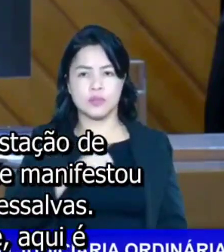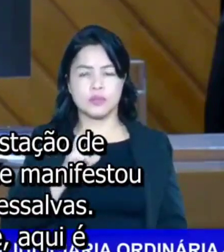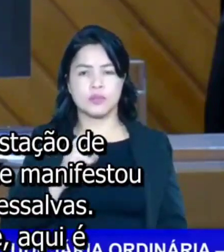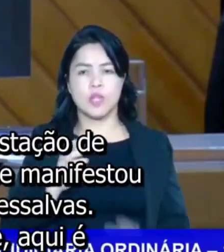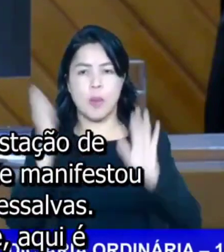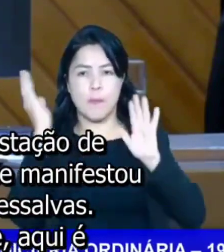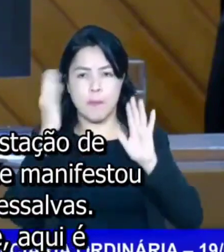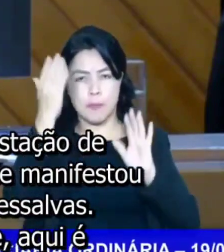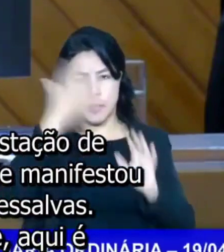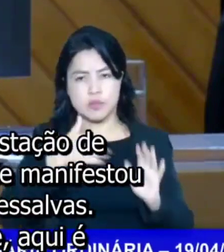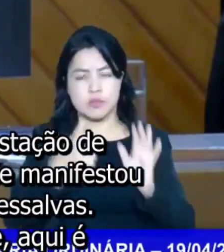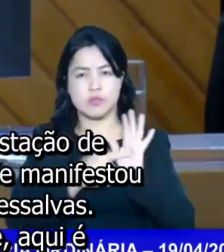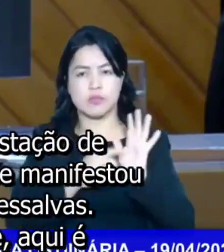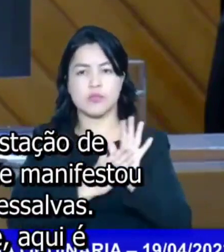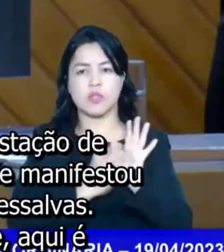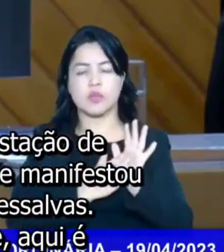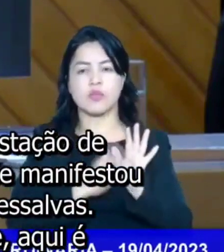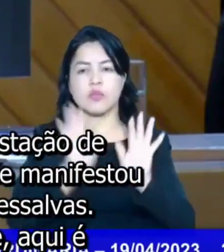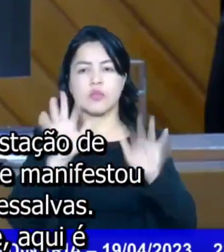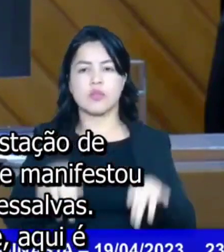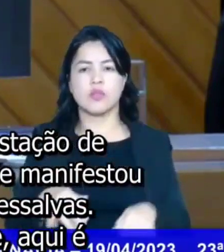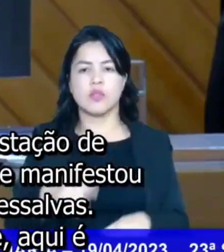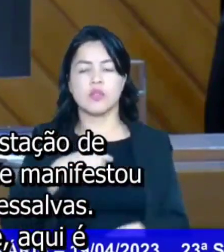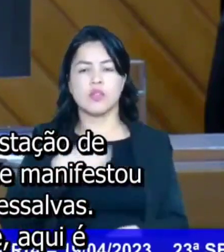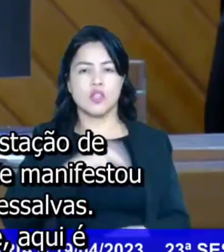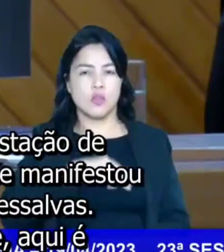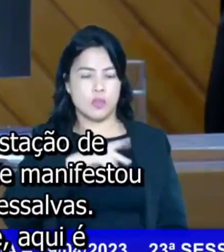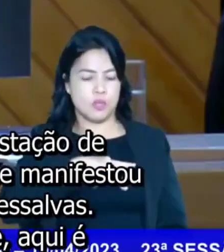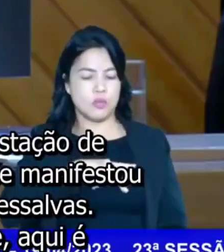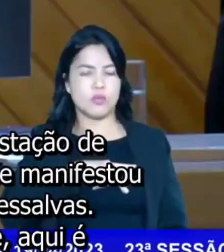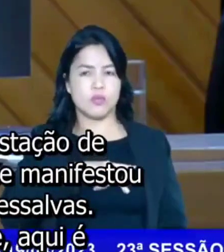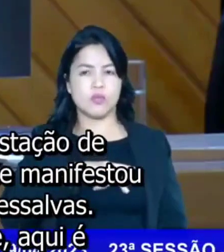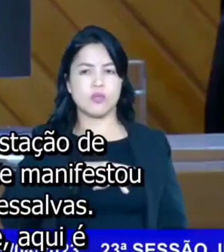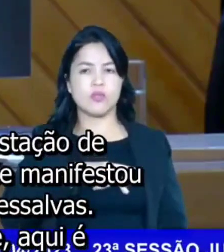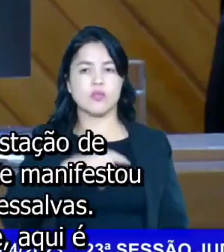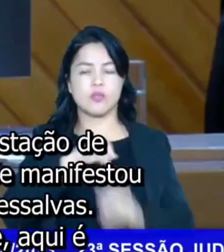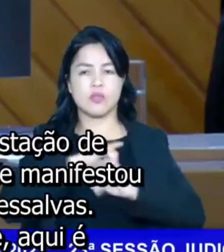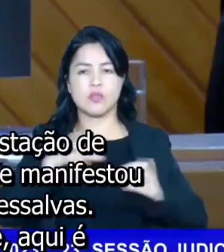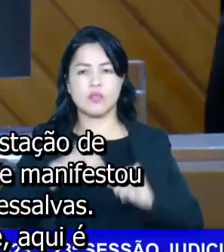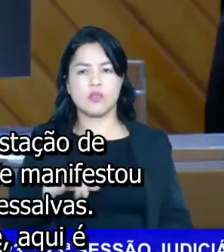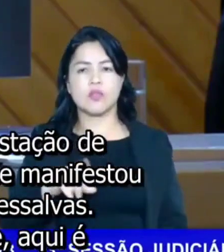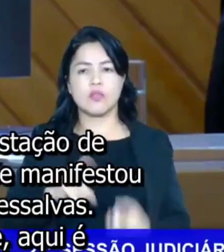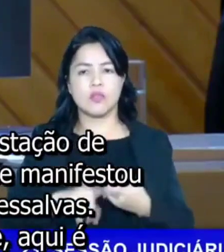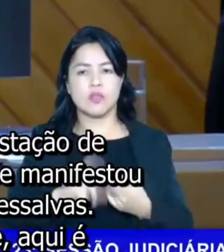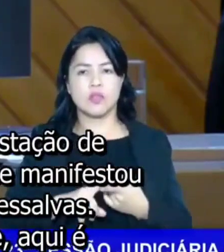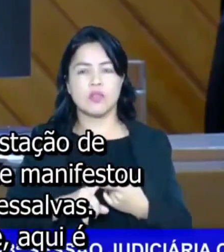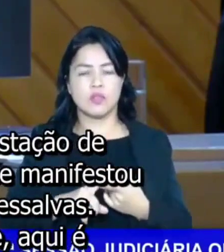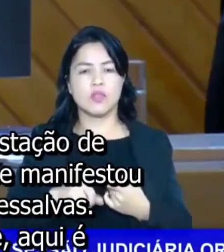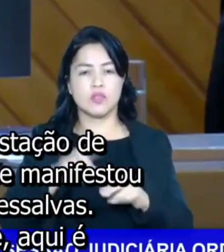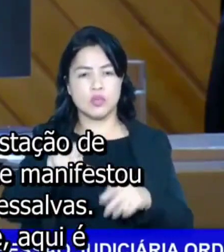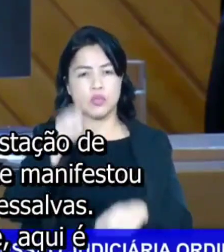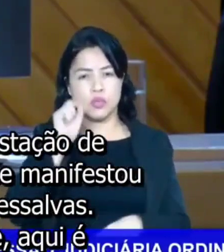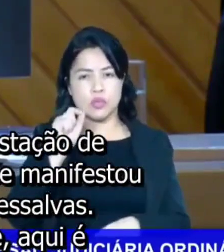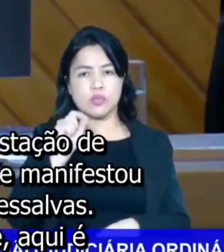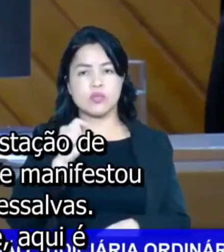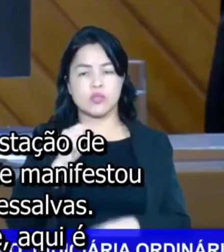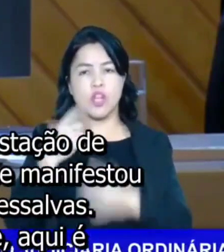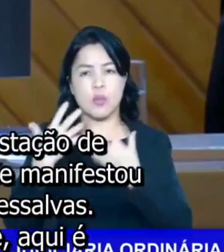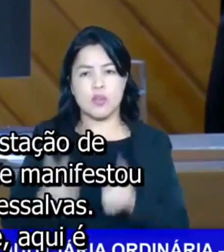final. Em parecer, o Ministério Público Eleitoral se manifestou no mesmo sentido e opinou pela aprovação com ressalvas. É o